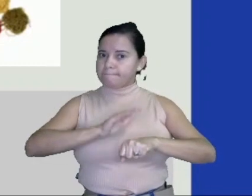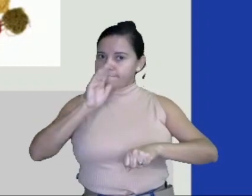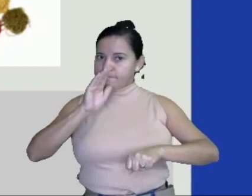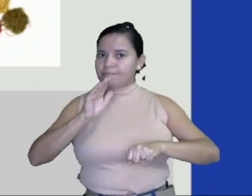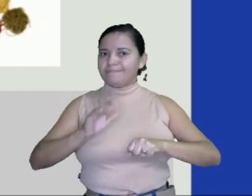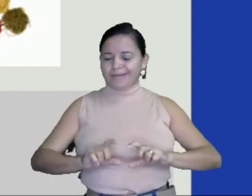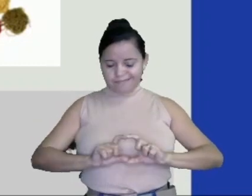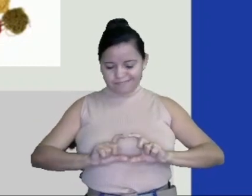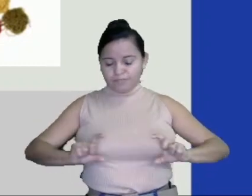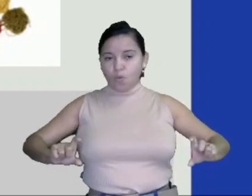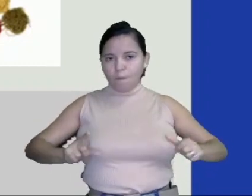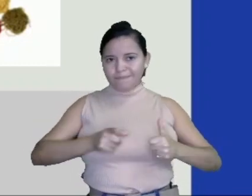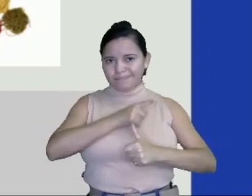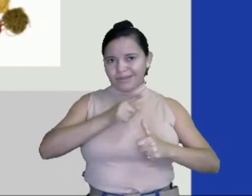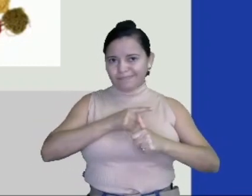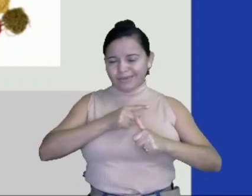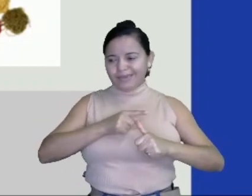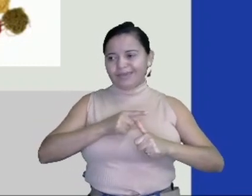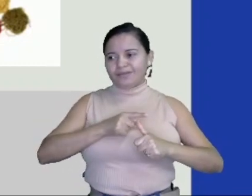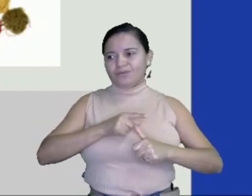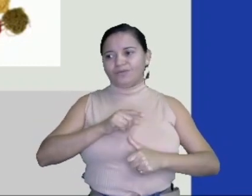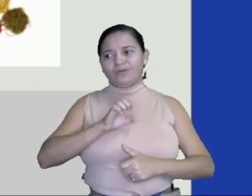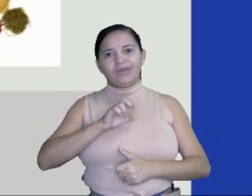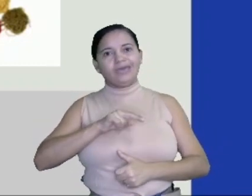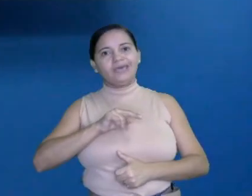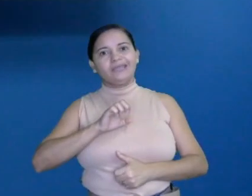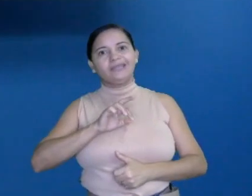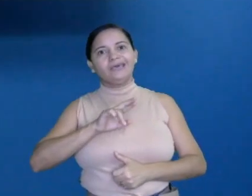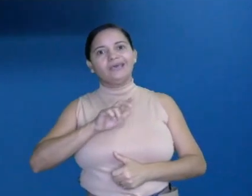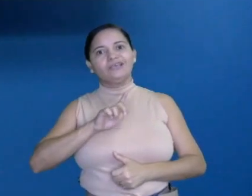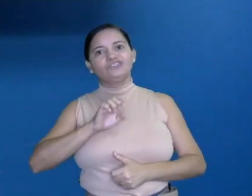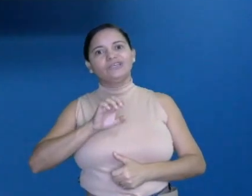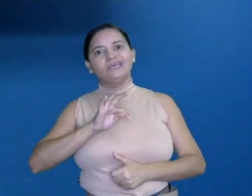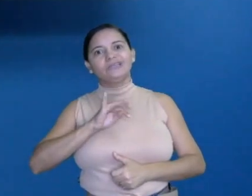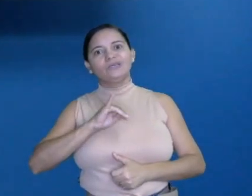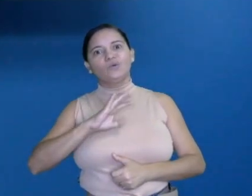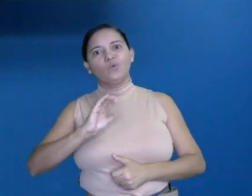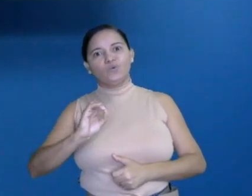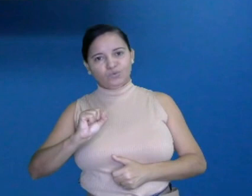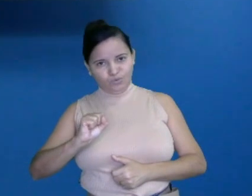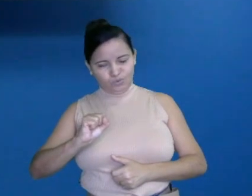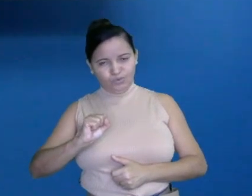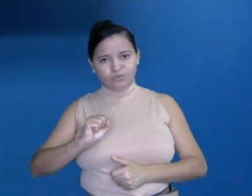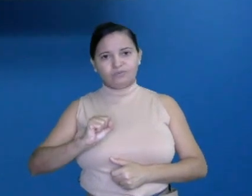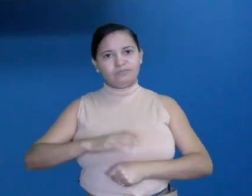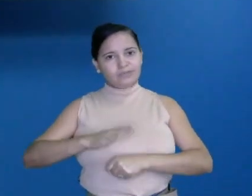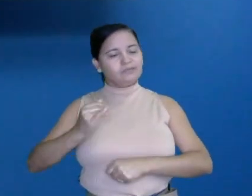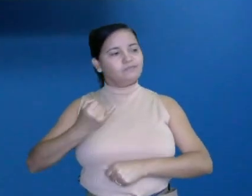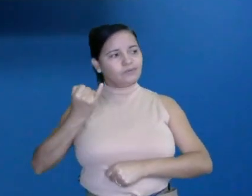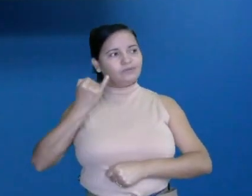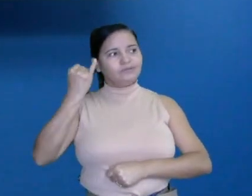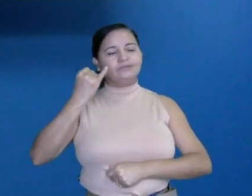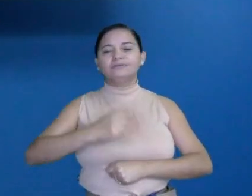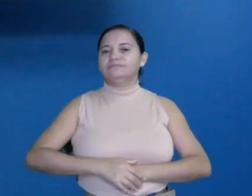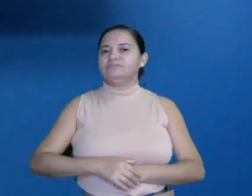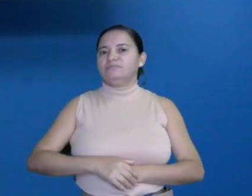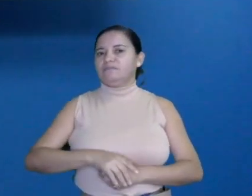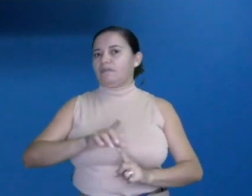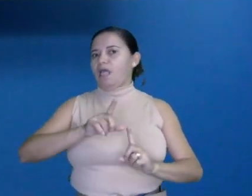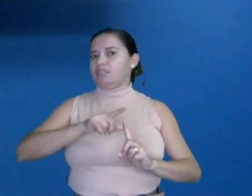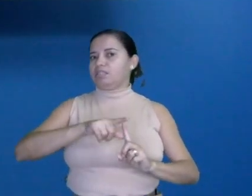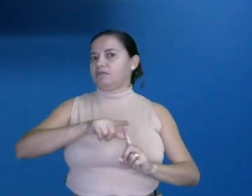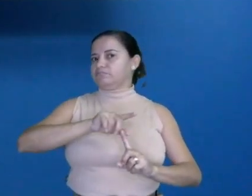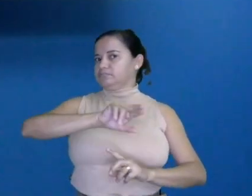elementos energéticos. Mas veja só, preste atenção, não é qualquer tipo de alimento energético, tá bom?